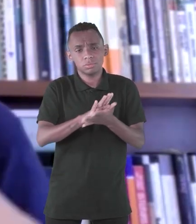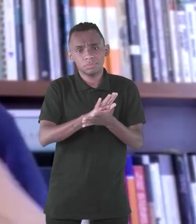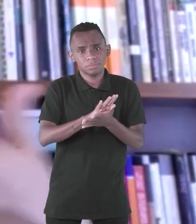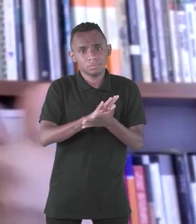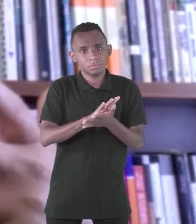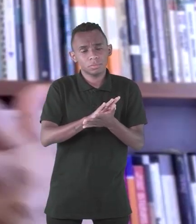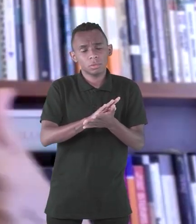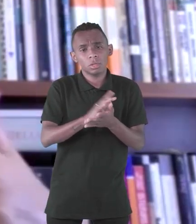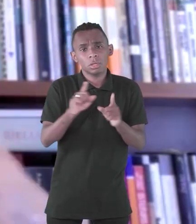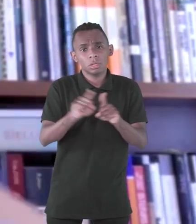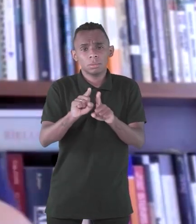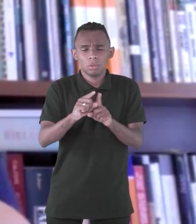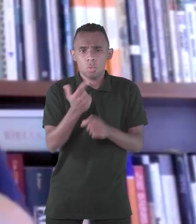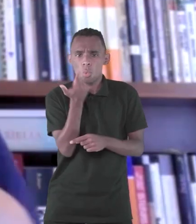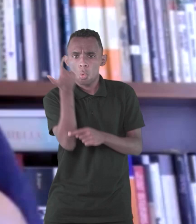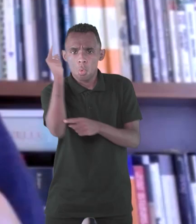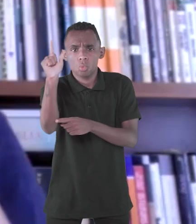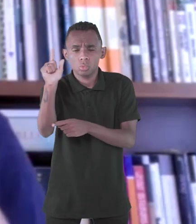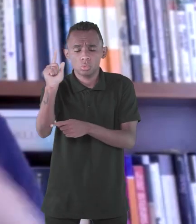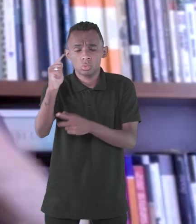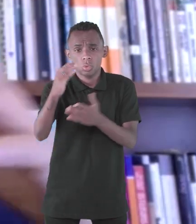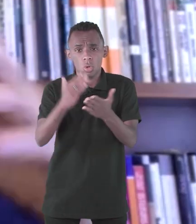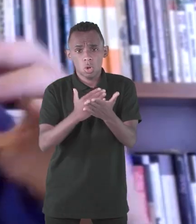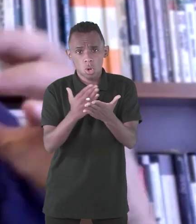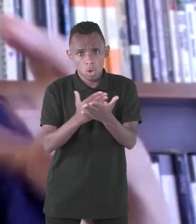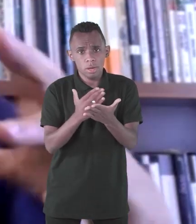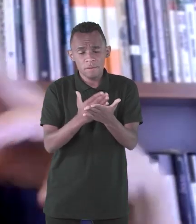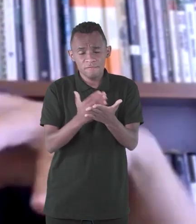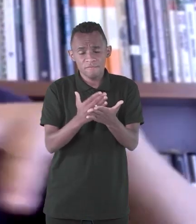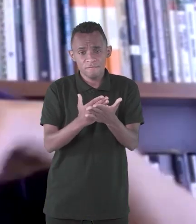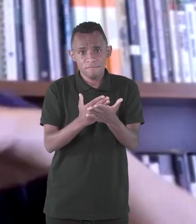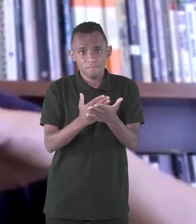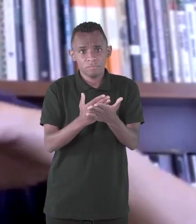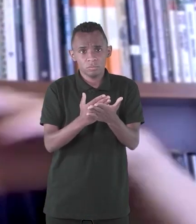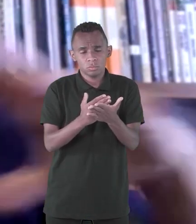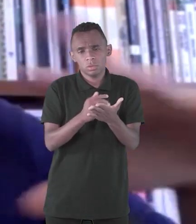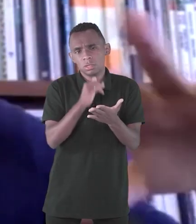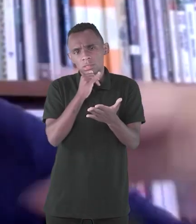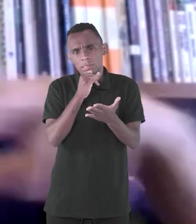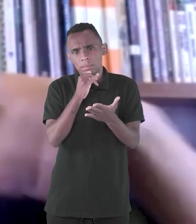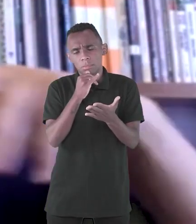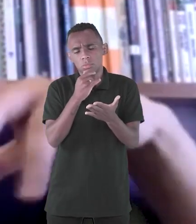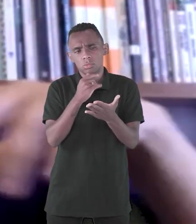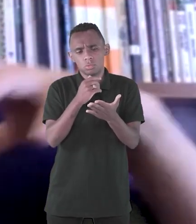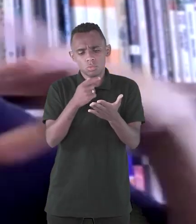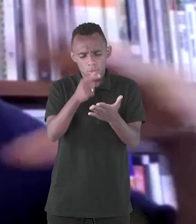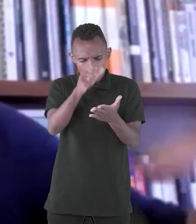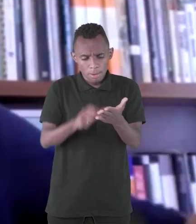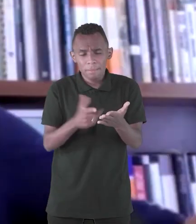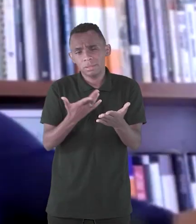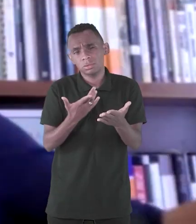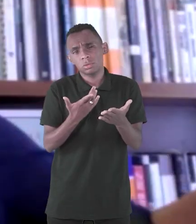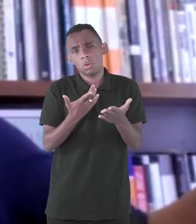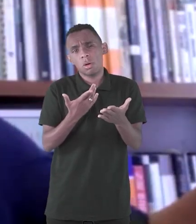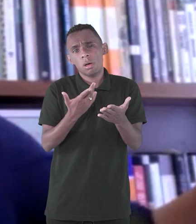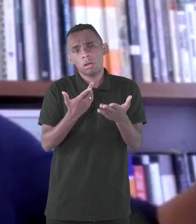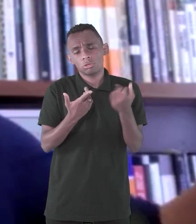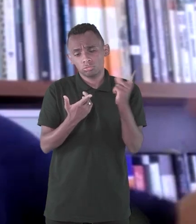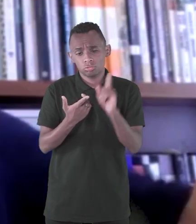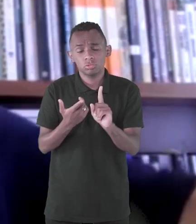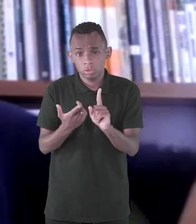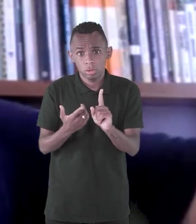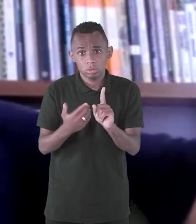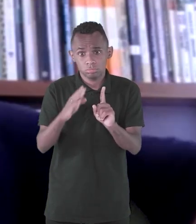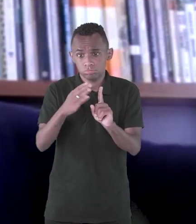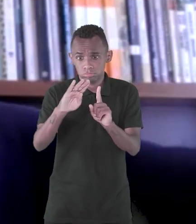outros, como O Morro dos Ventos Uivantes, quando o Heathcliff ele chega naquele imenso portão, né,